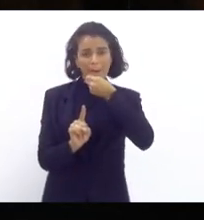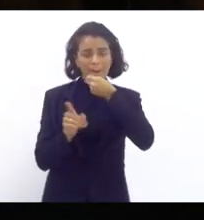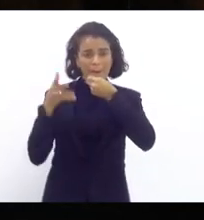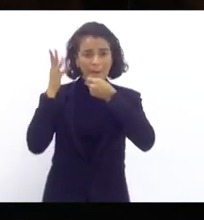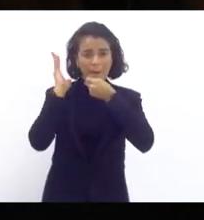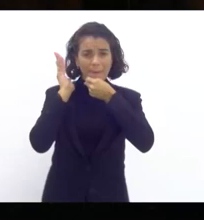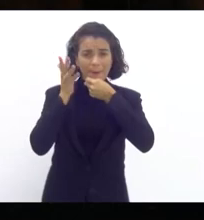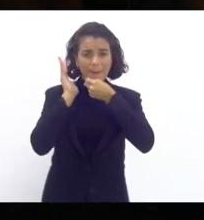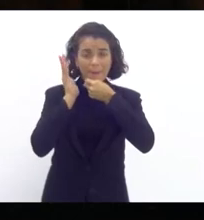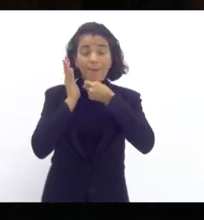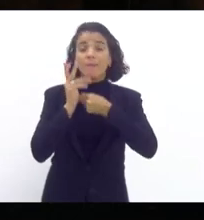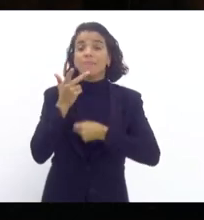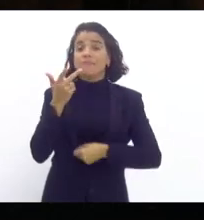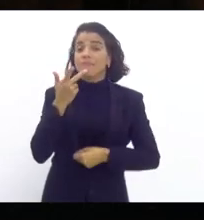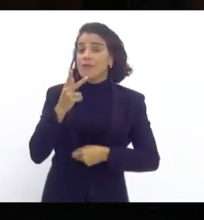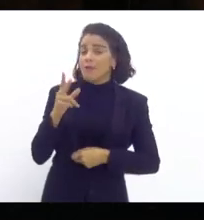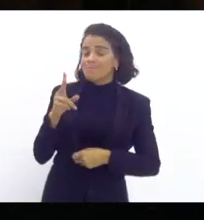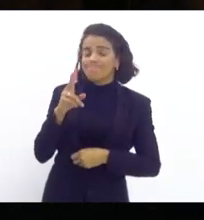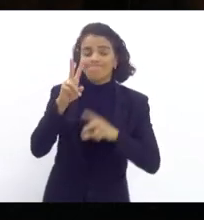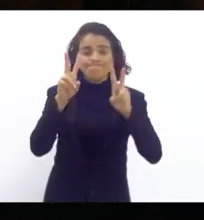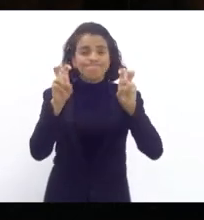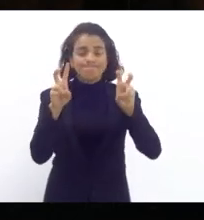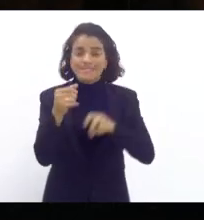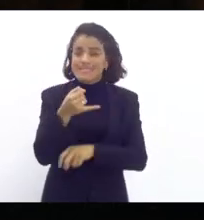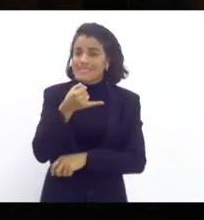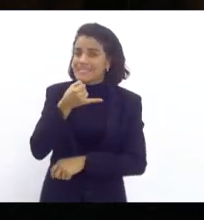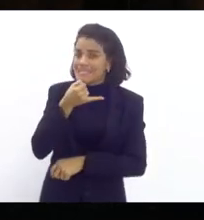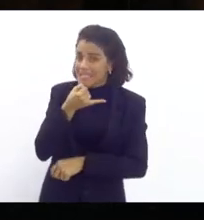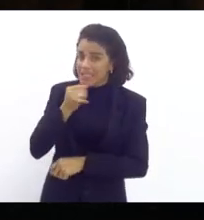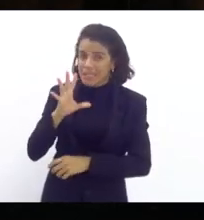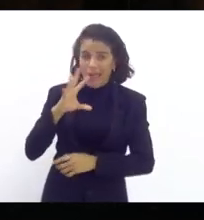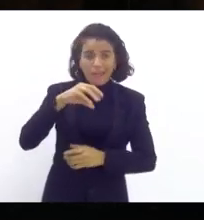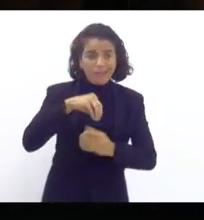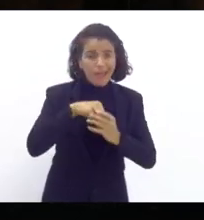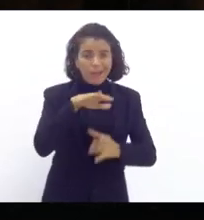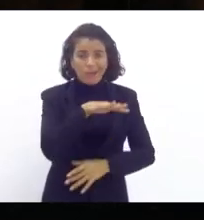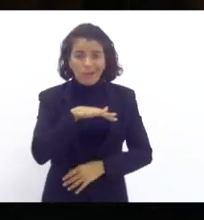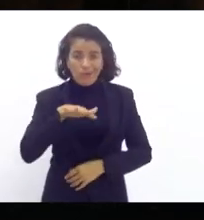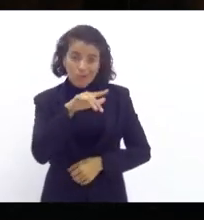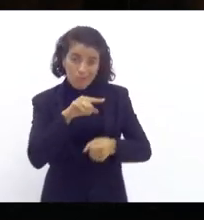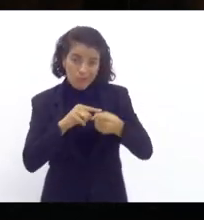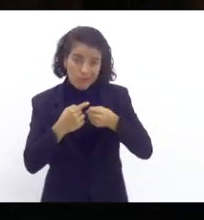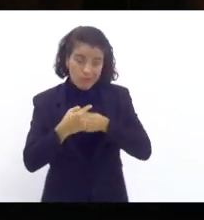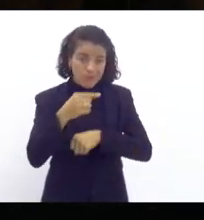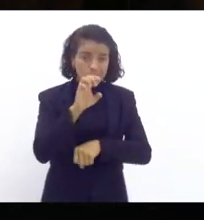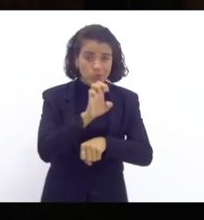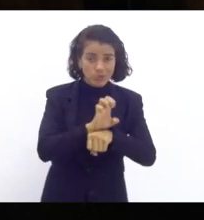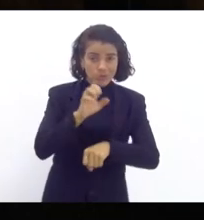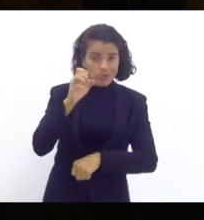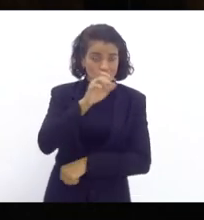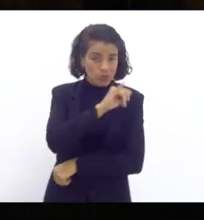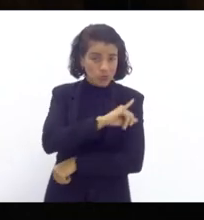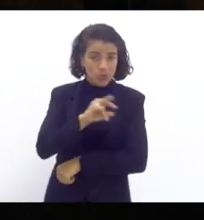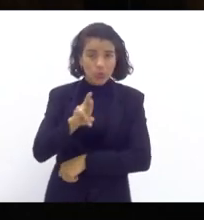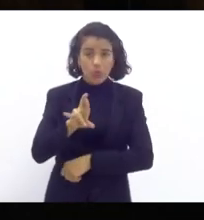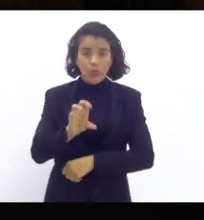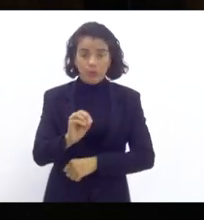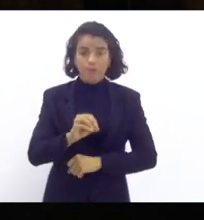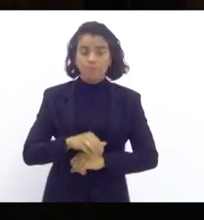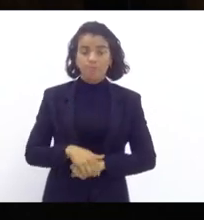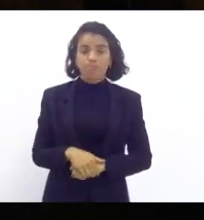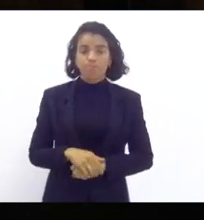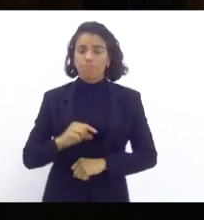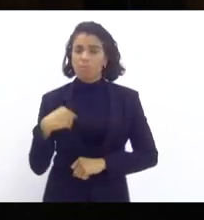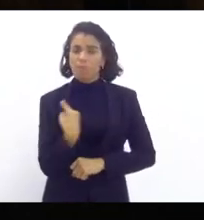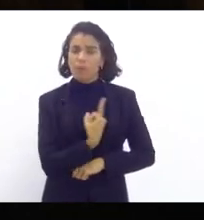a respeito de um assunto muito triste que vem acontecendo dentro de um município do estado do Rio de Janeiro.